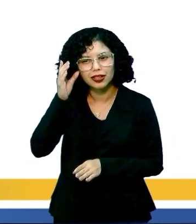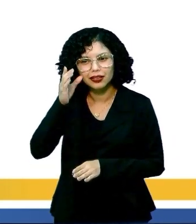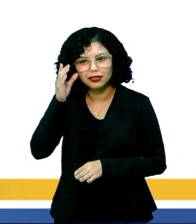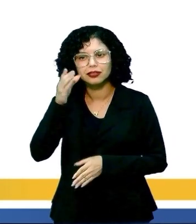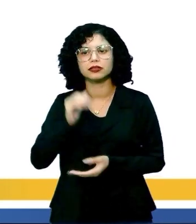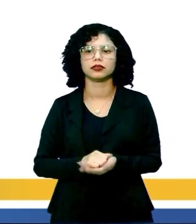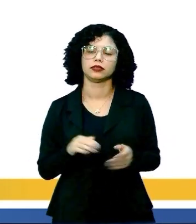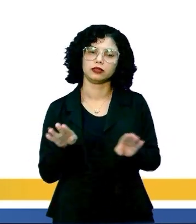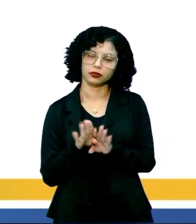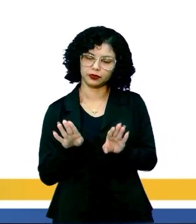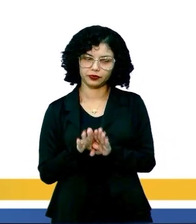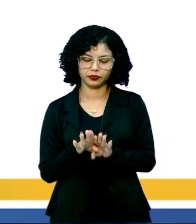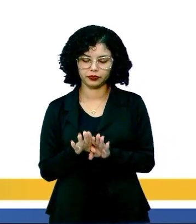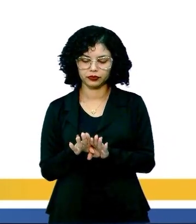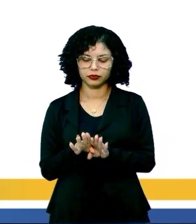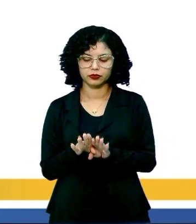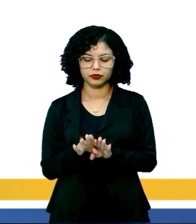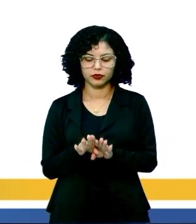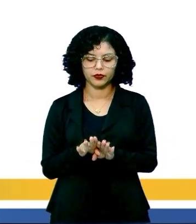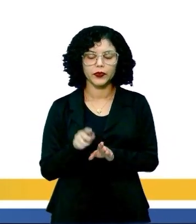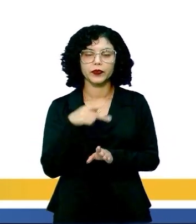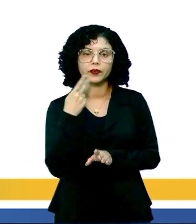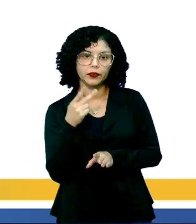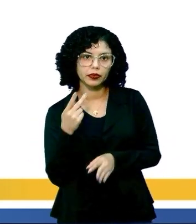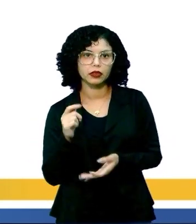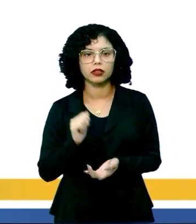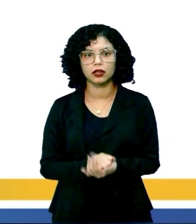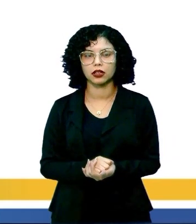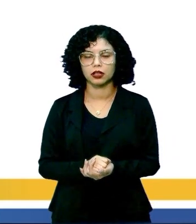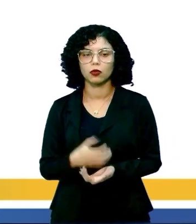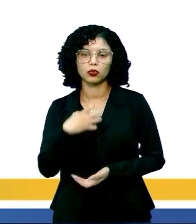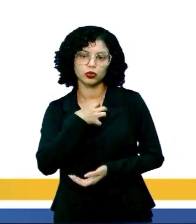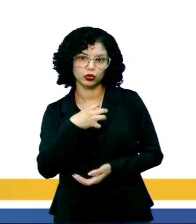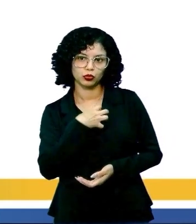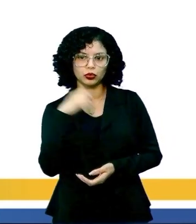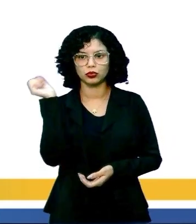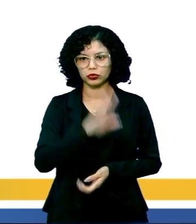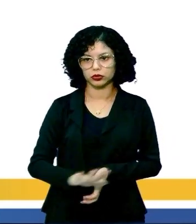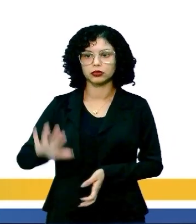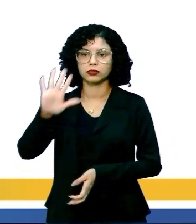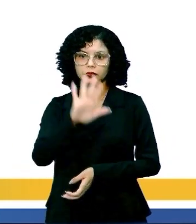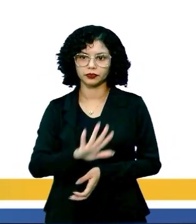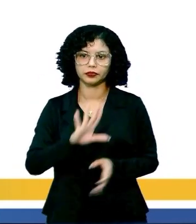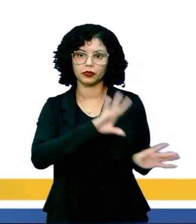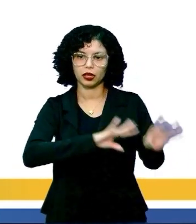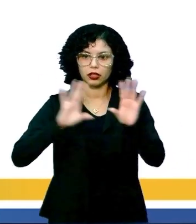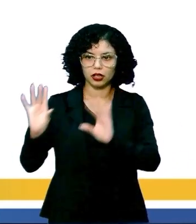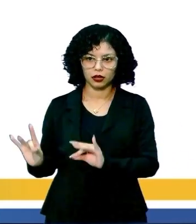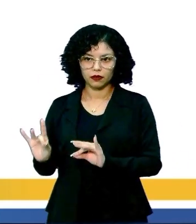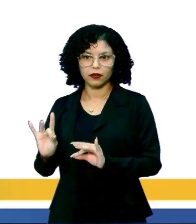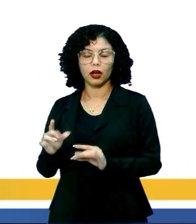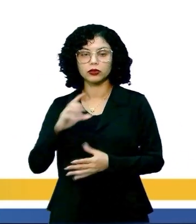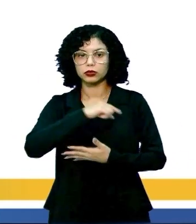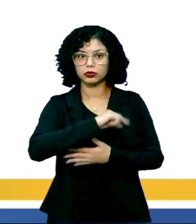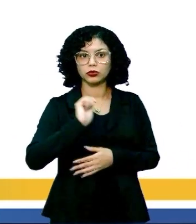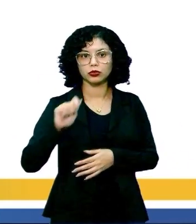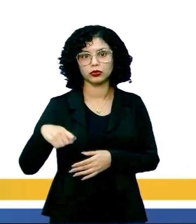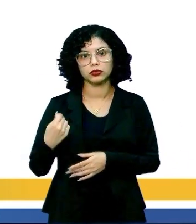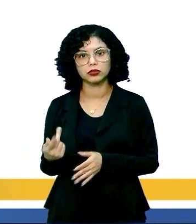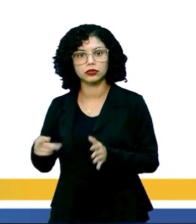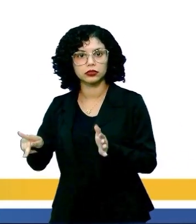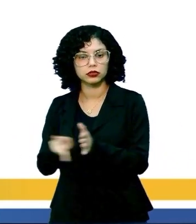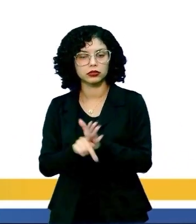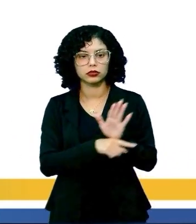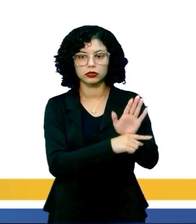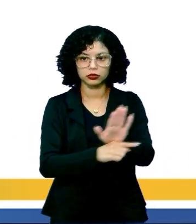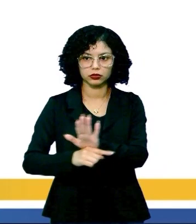e também apelou, Apelou aí para o sentimento nacionalista através dos símbolos que